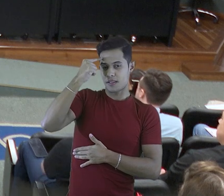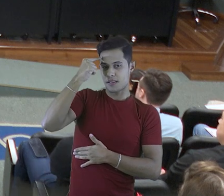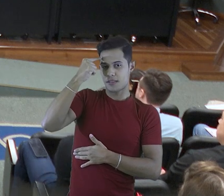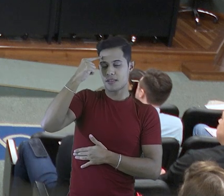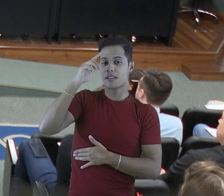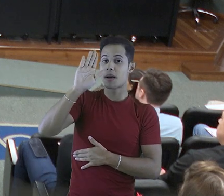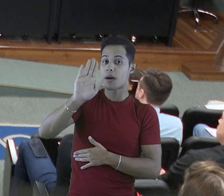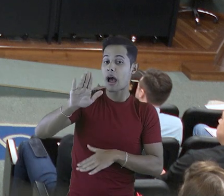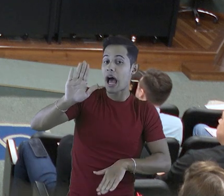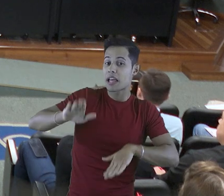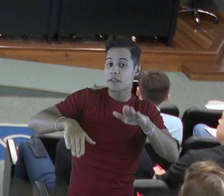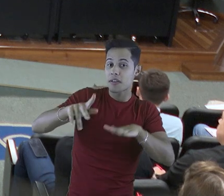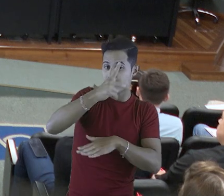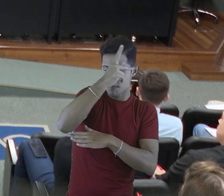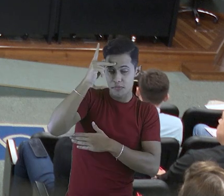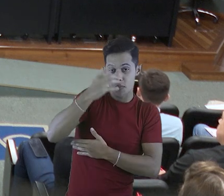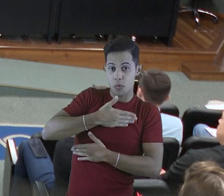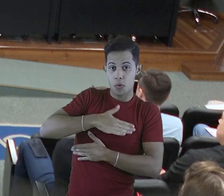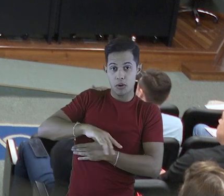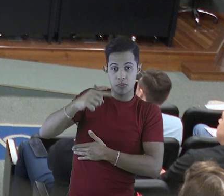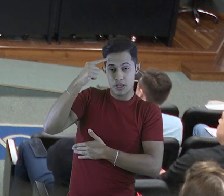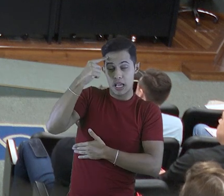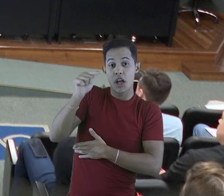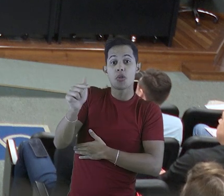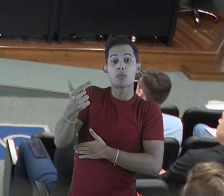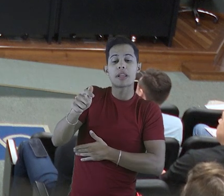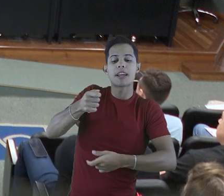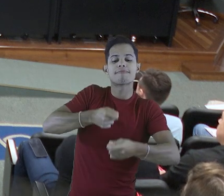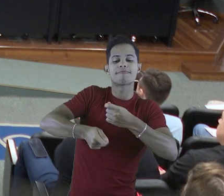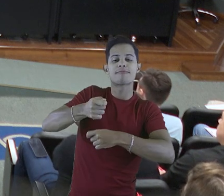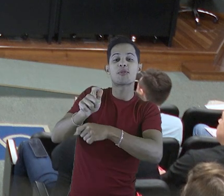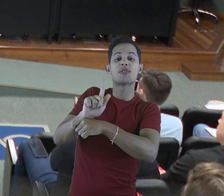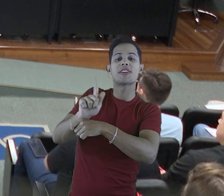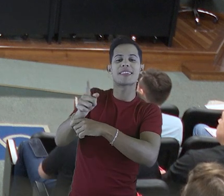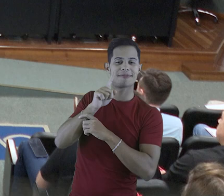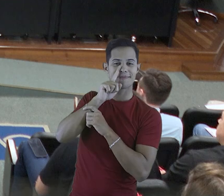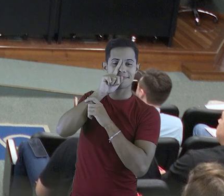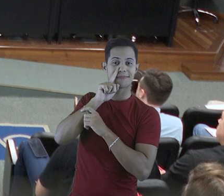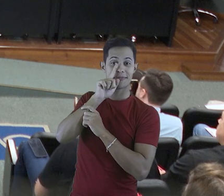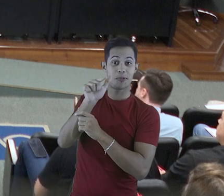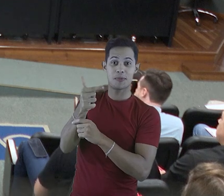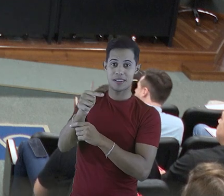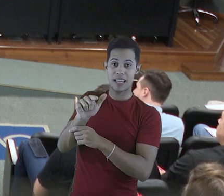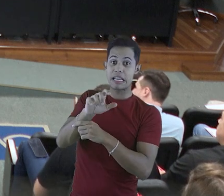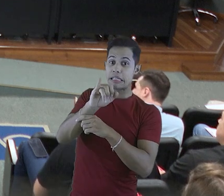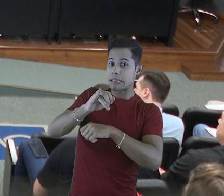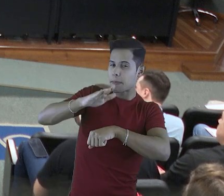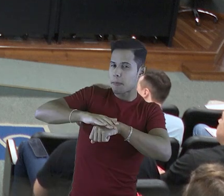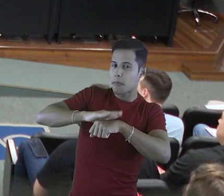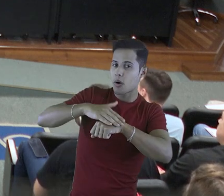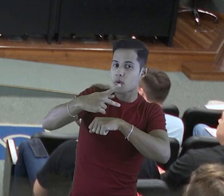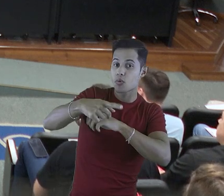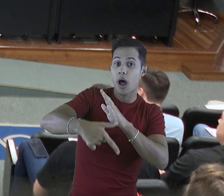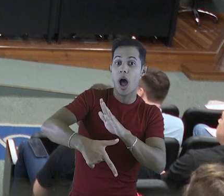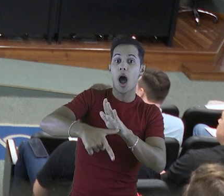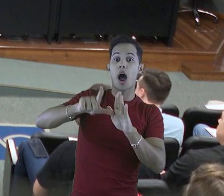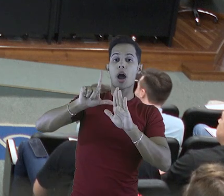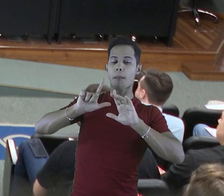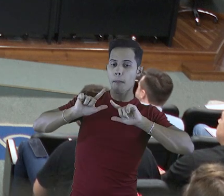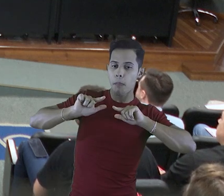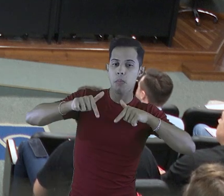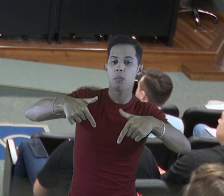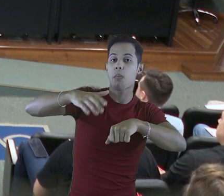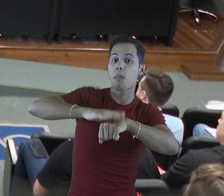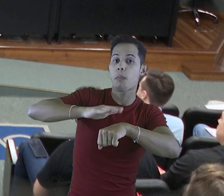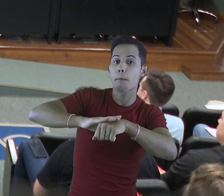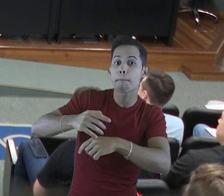gosta de pensar, a gente não gerencia risco. Se você pensa antes de fazer, você gerencia